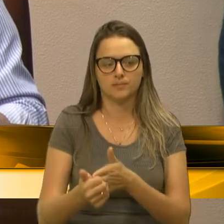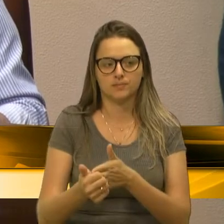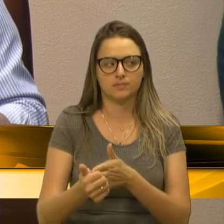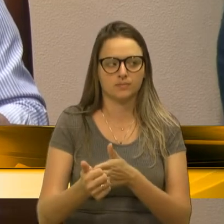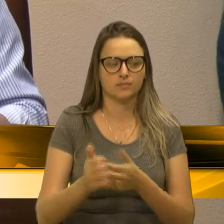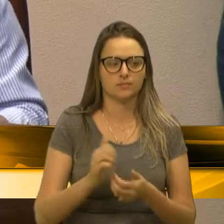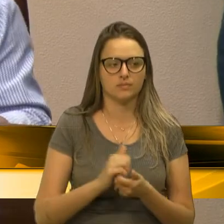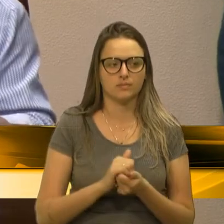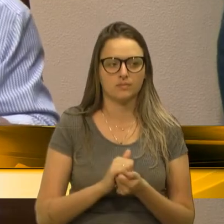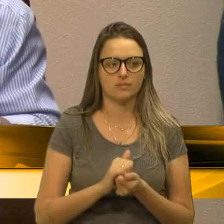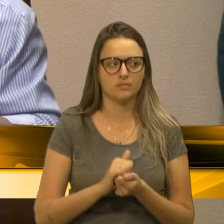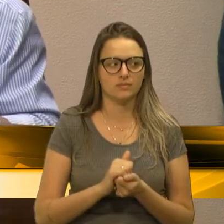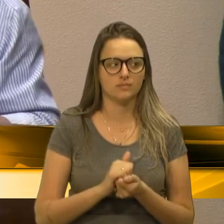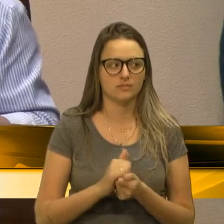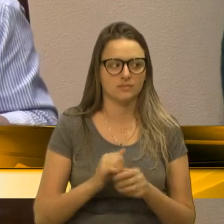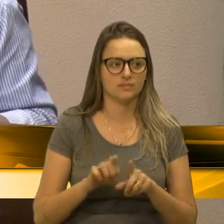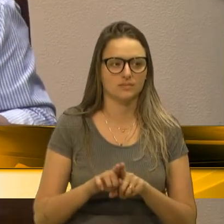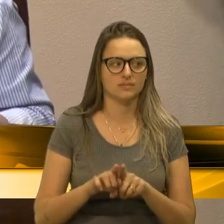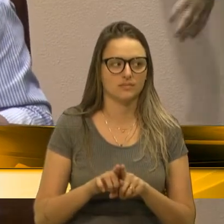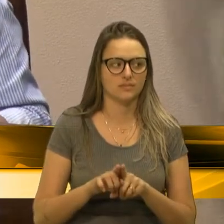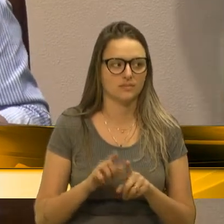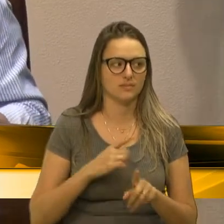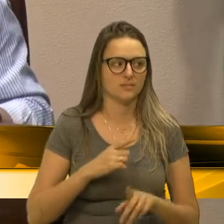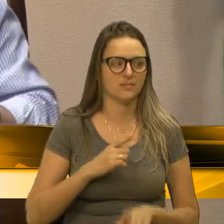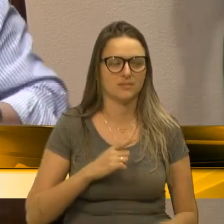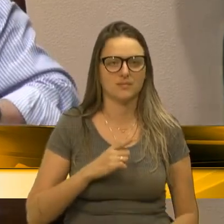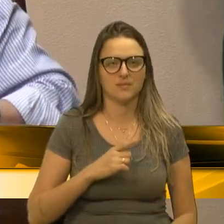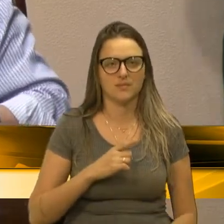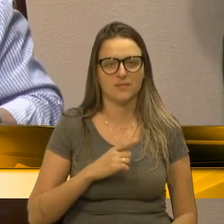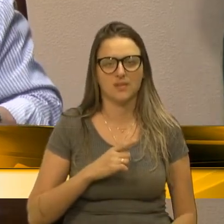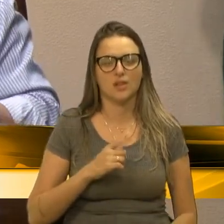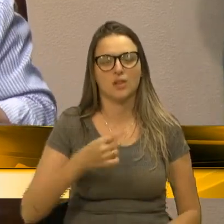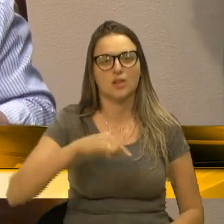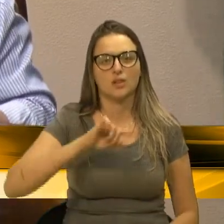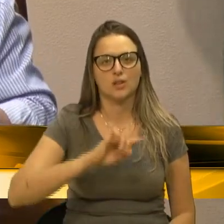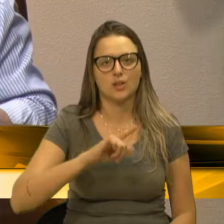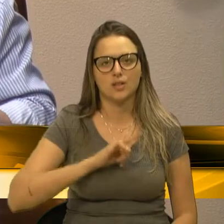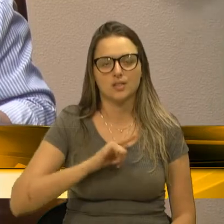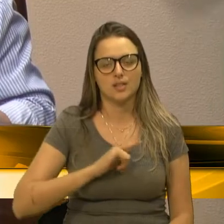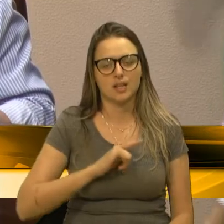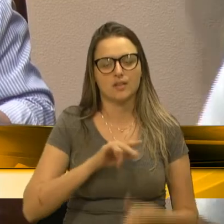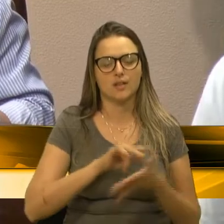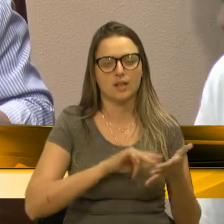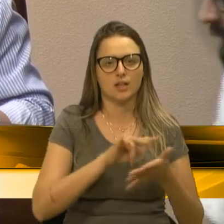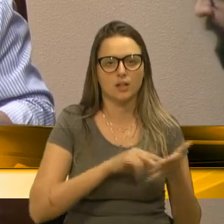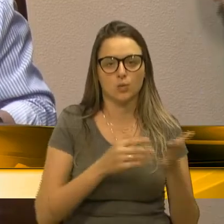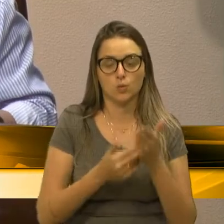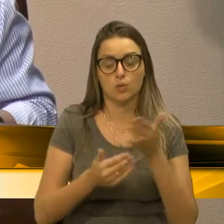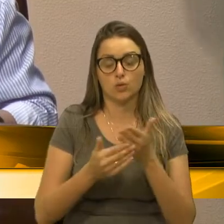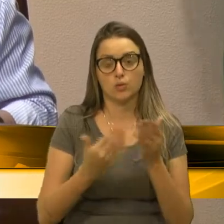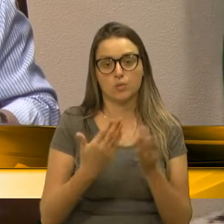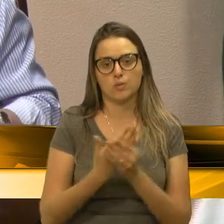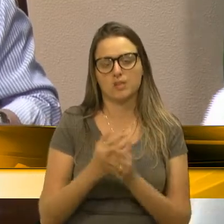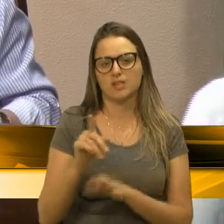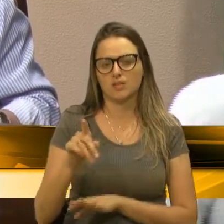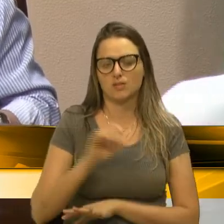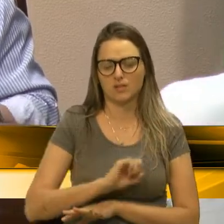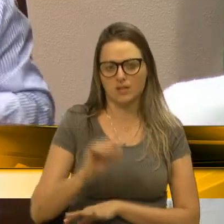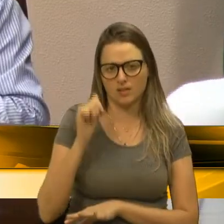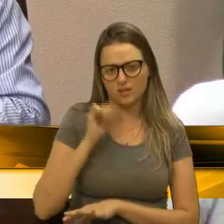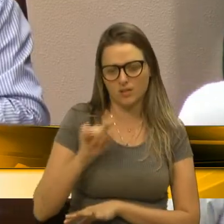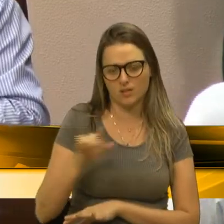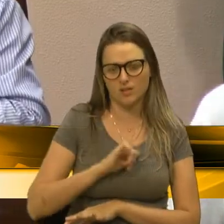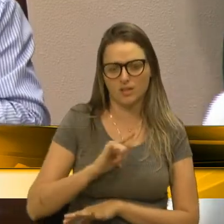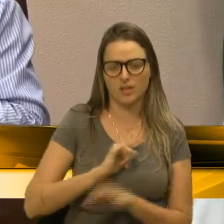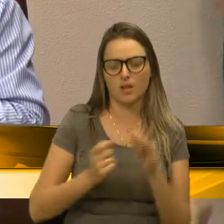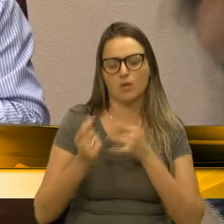motivos de reformulação na Praça Dante. Essa foi a informação que obtivemos aqui, consta da leitura dos autos. A senhora tem algum